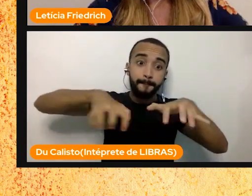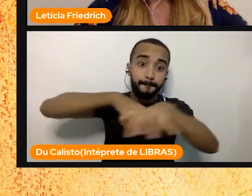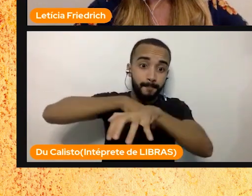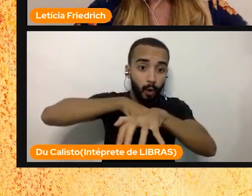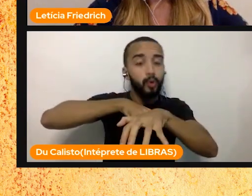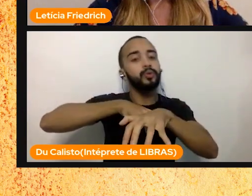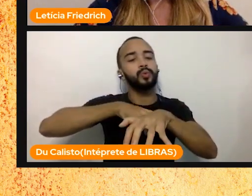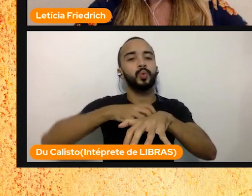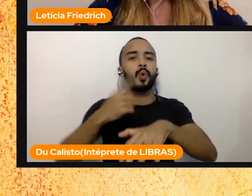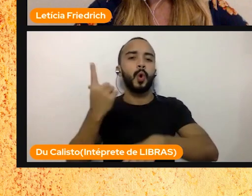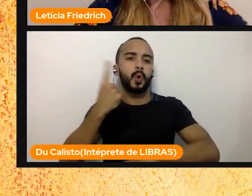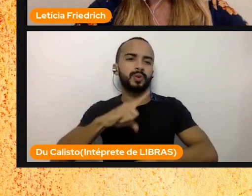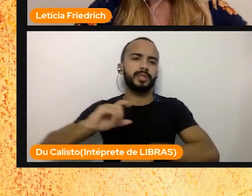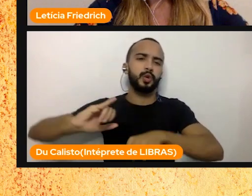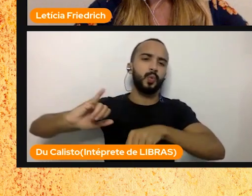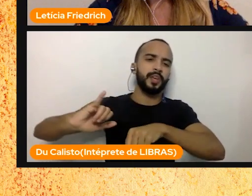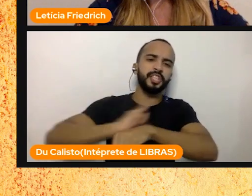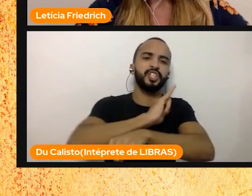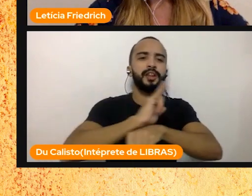driblarem um pouco essa